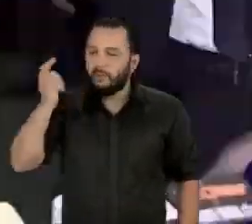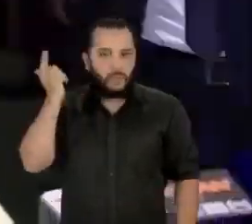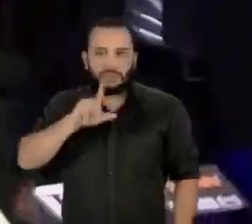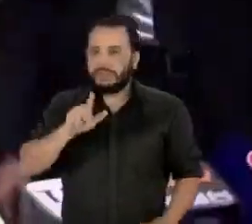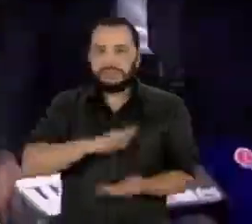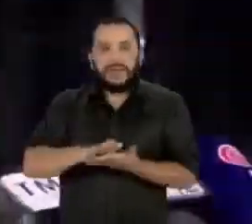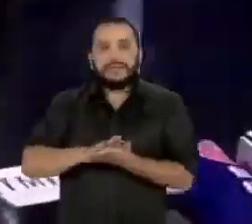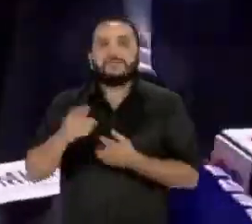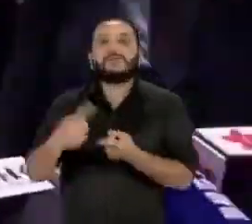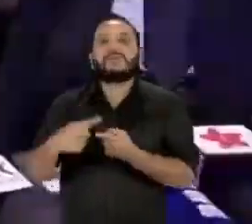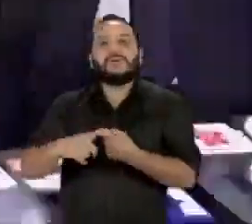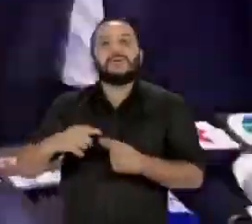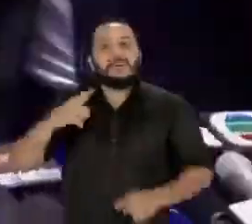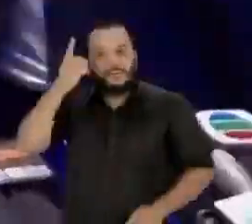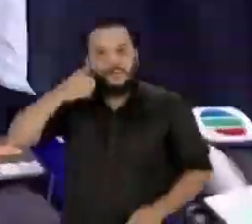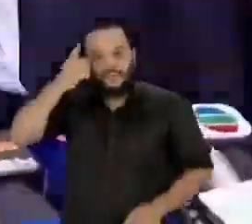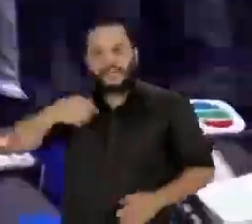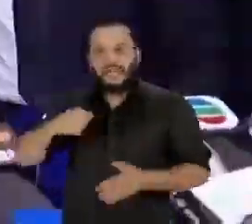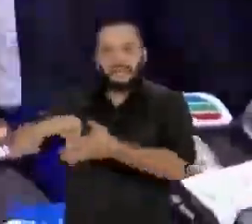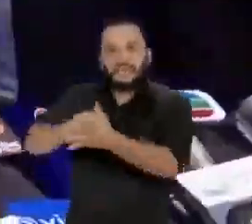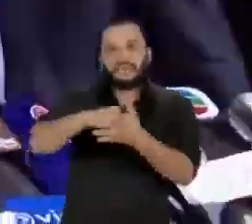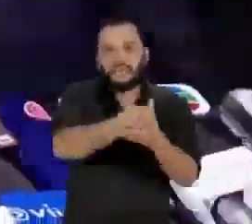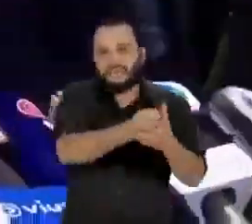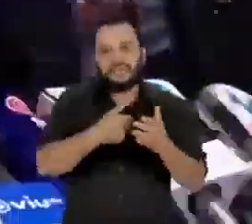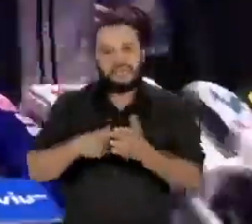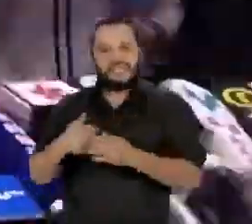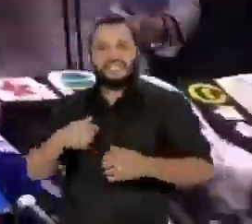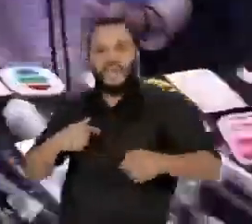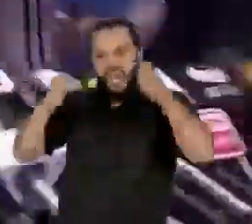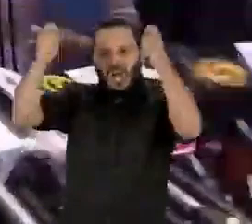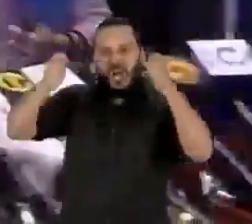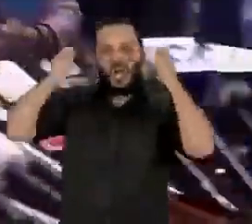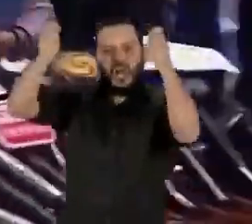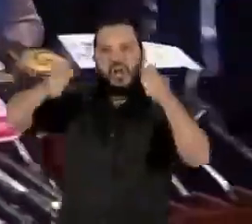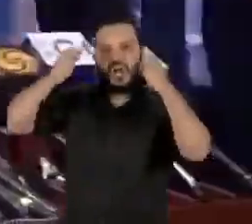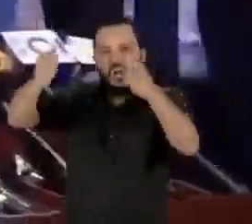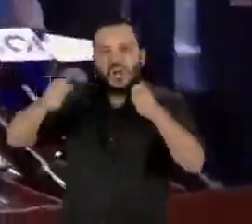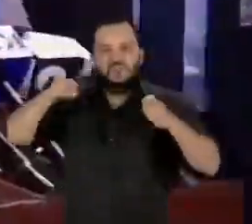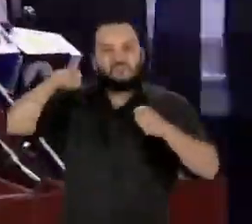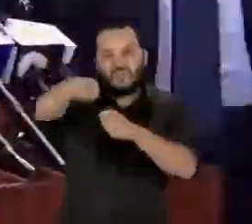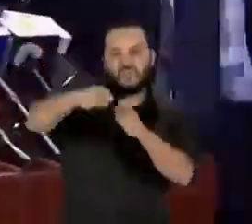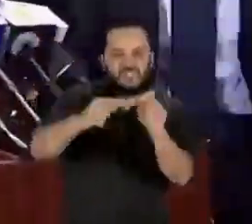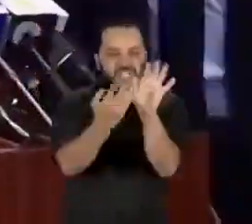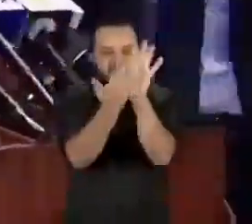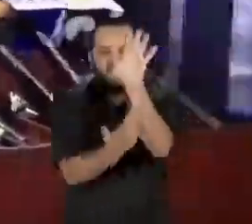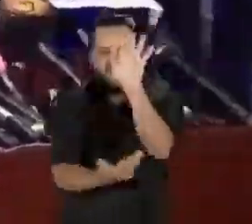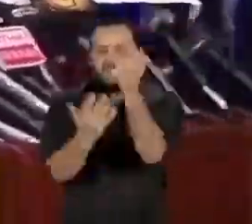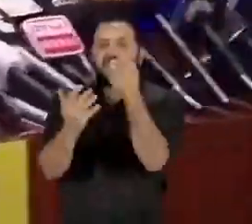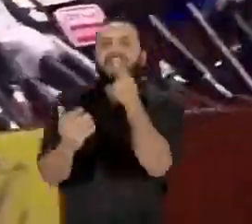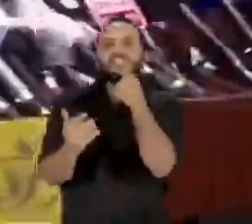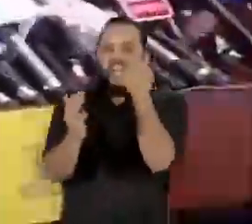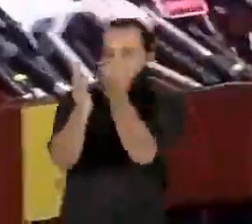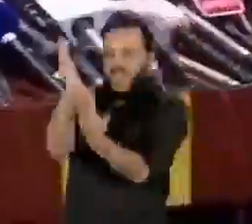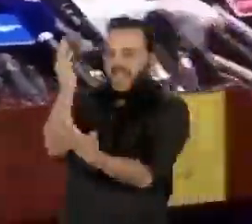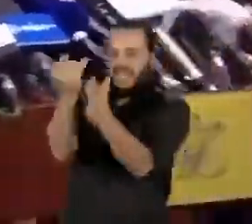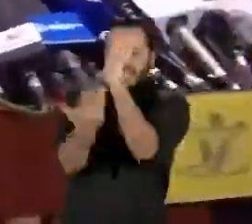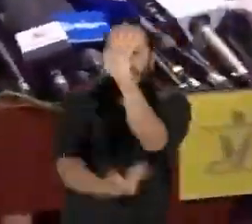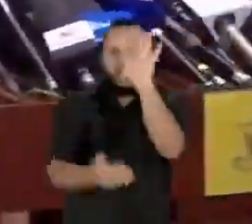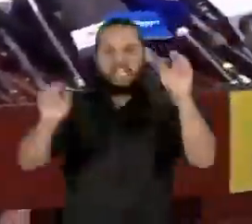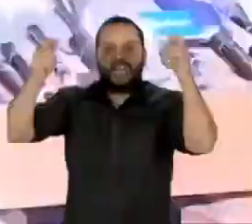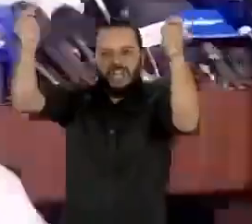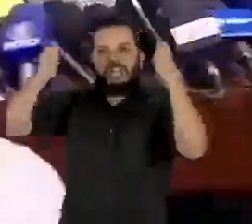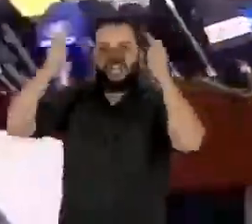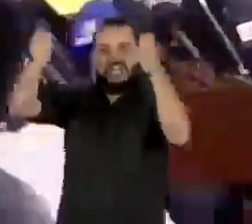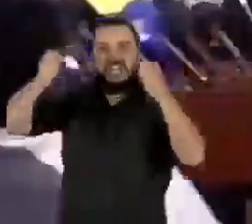de deputados da oposição que mostravam cartazes dela com as mãos sujas de sangue. Pela primeira vez na história, uma sessão